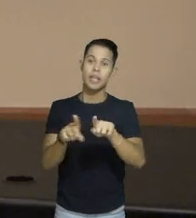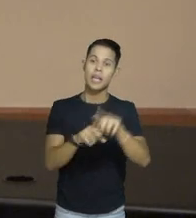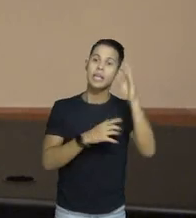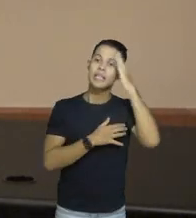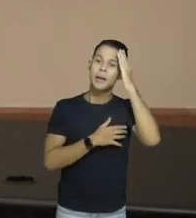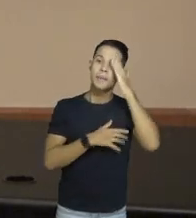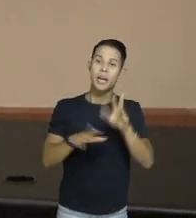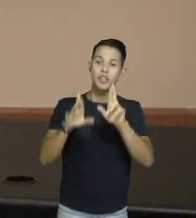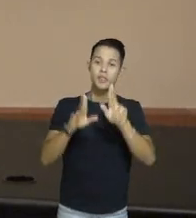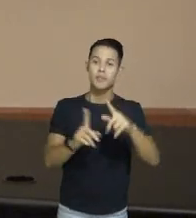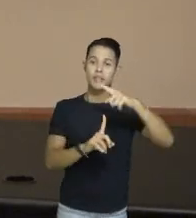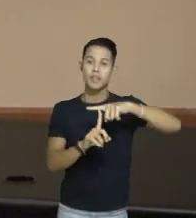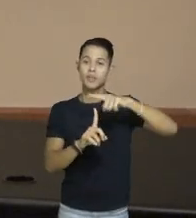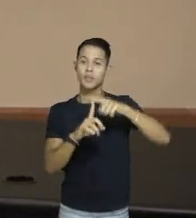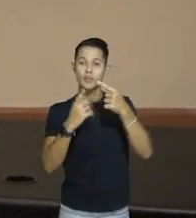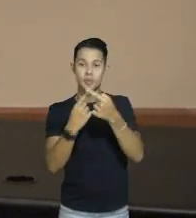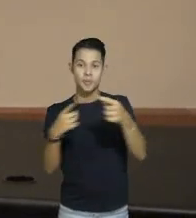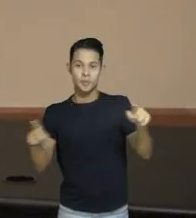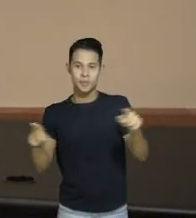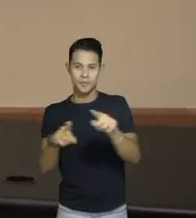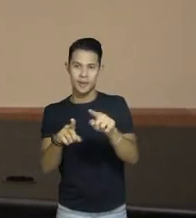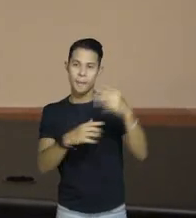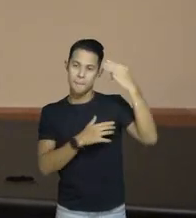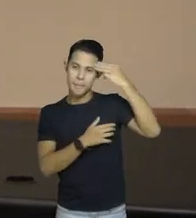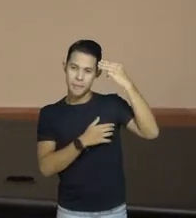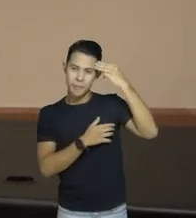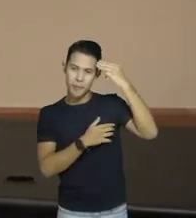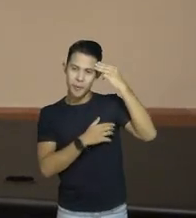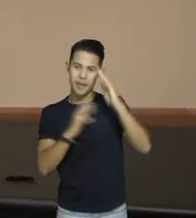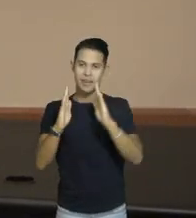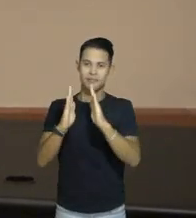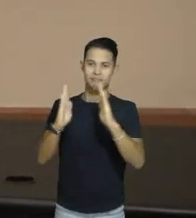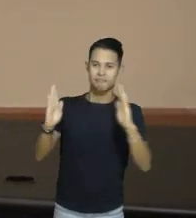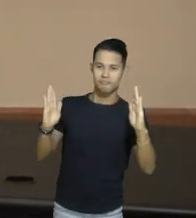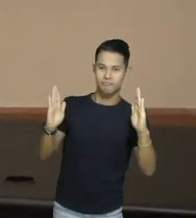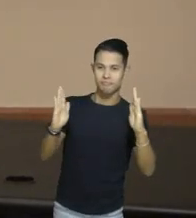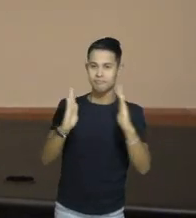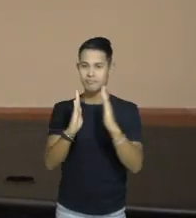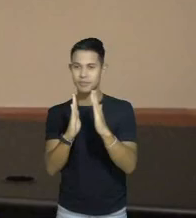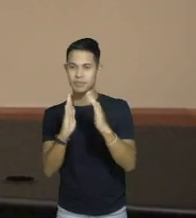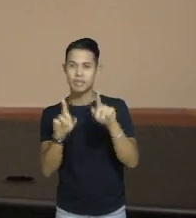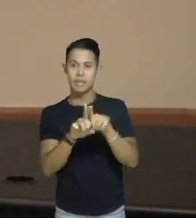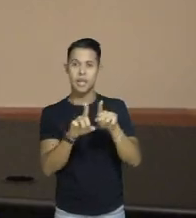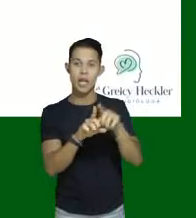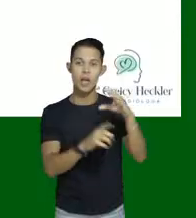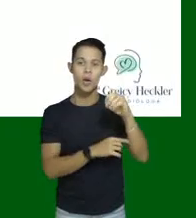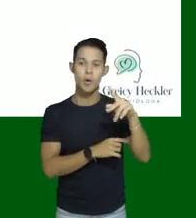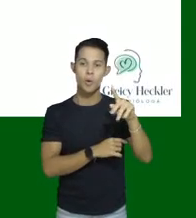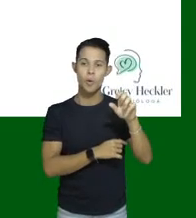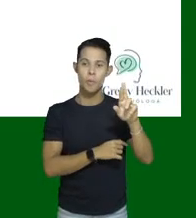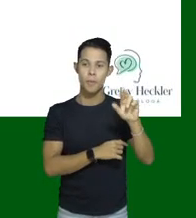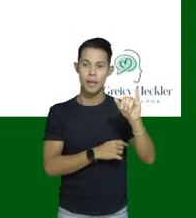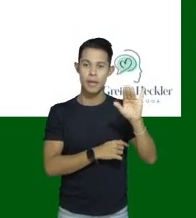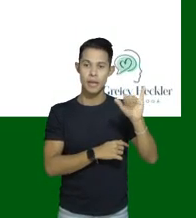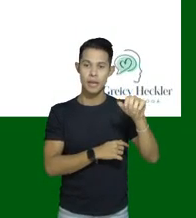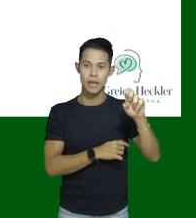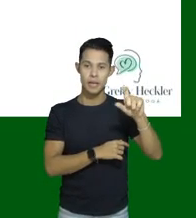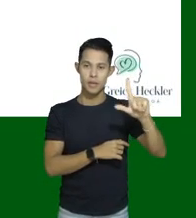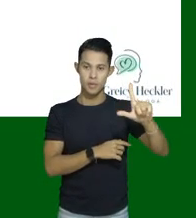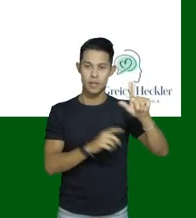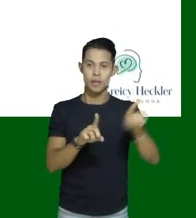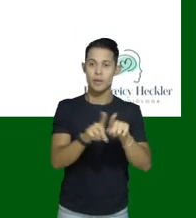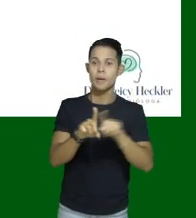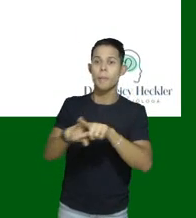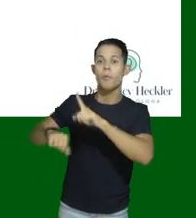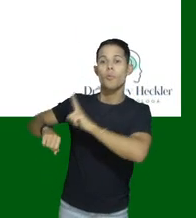sons, a memória de curto prazo e longo prazo, a operacional, a resolução de tempo, o